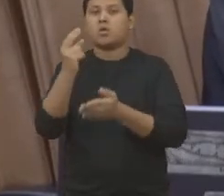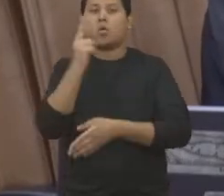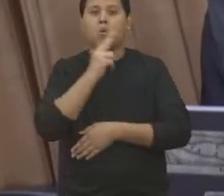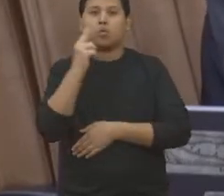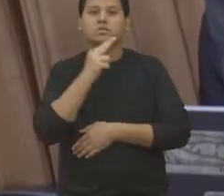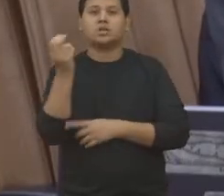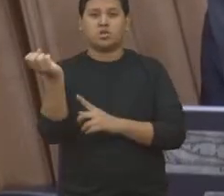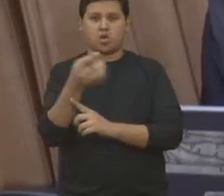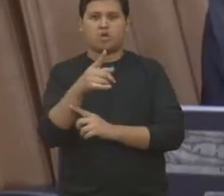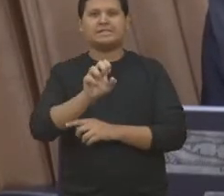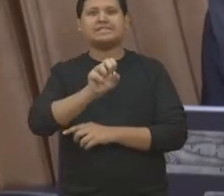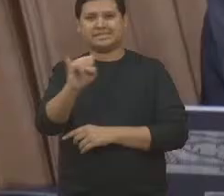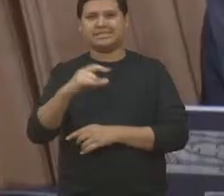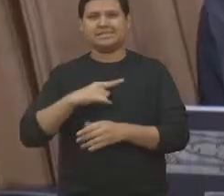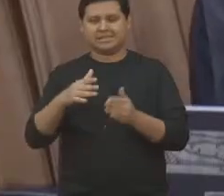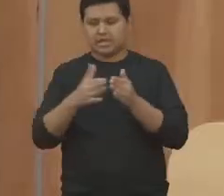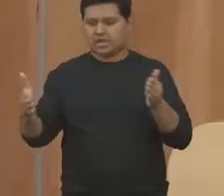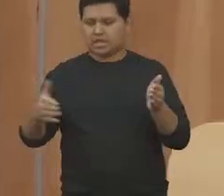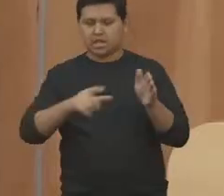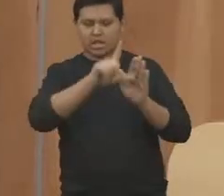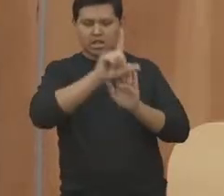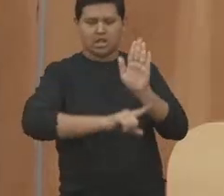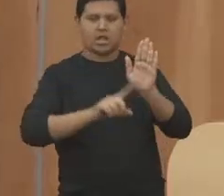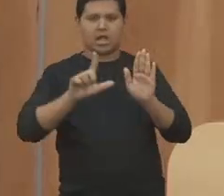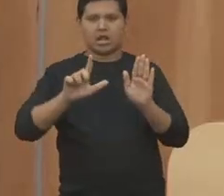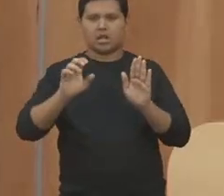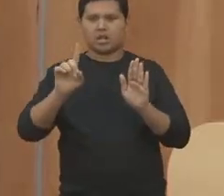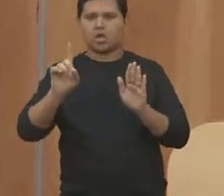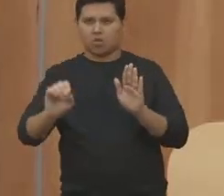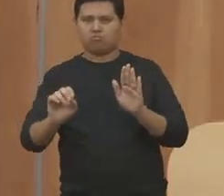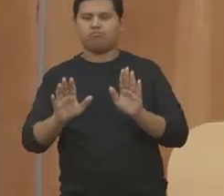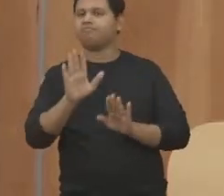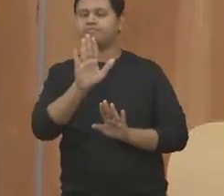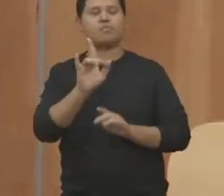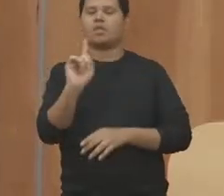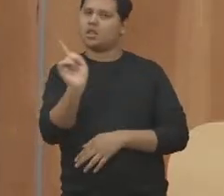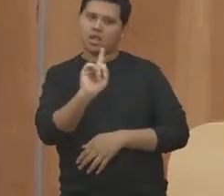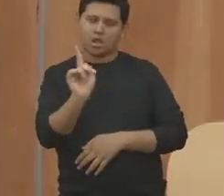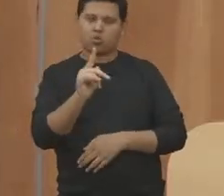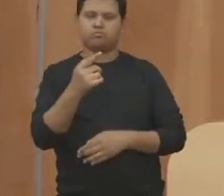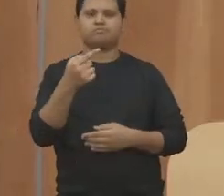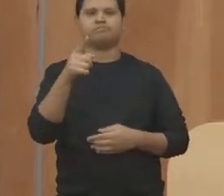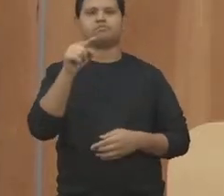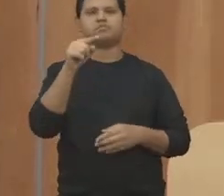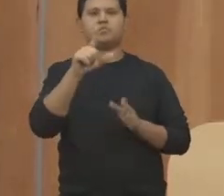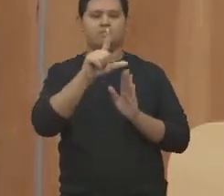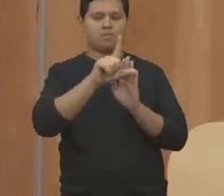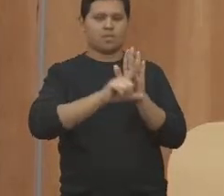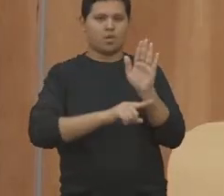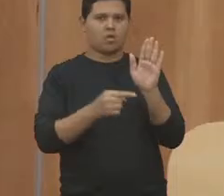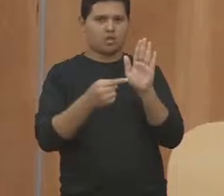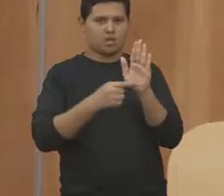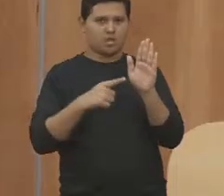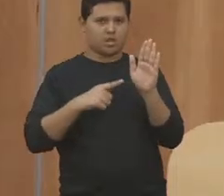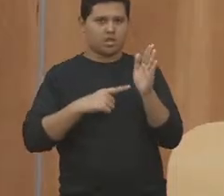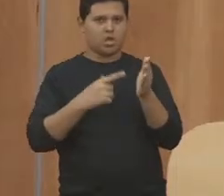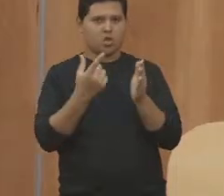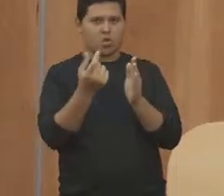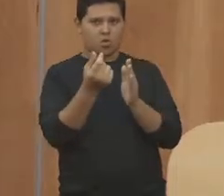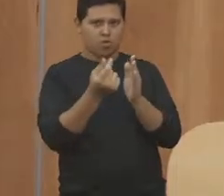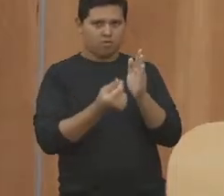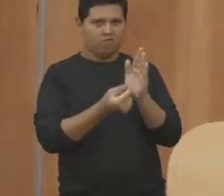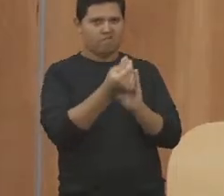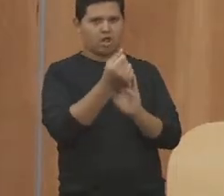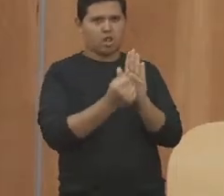coisa do tipo. Isso está previsto na LDO? Não, na LDO está previsto o contrato, o valor do contrato, independente de ser ambiental ou qualquer